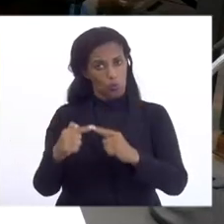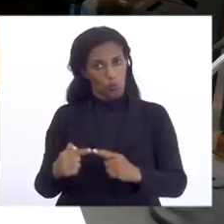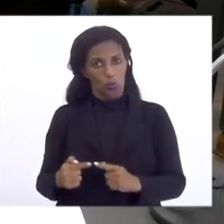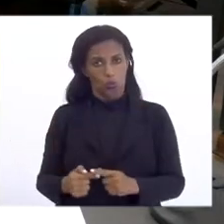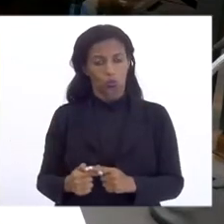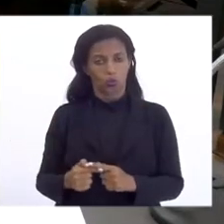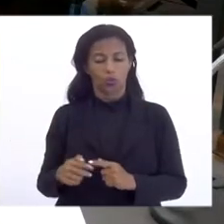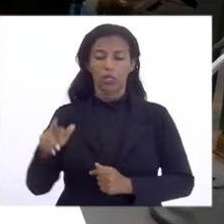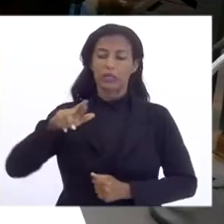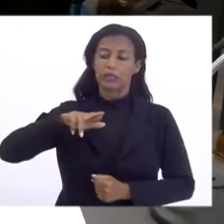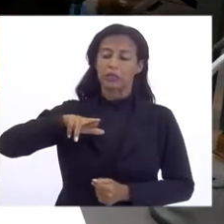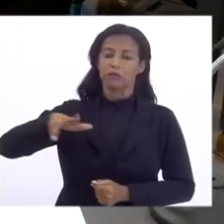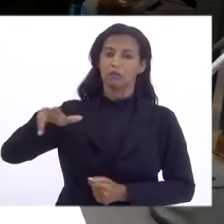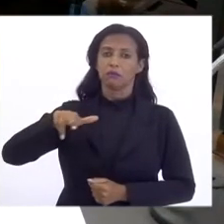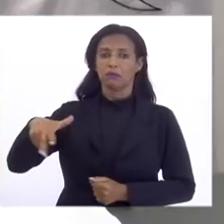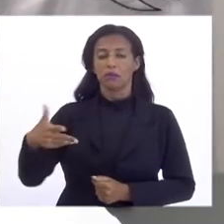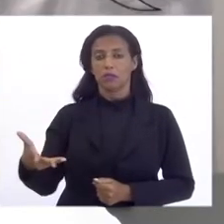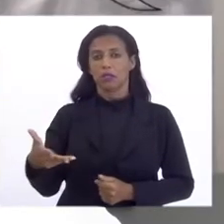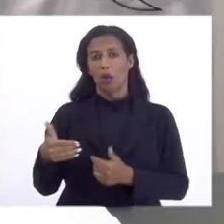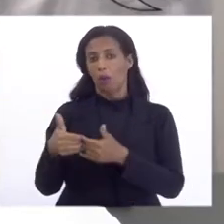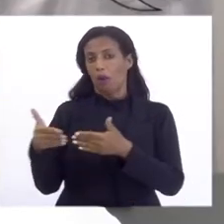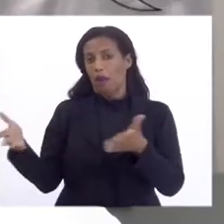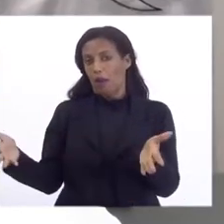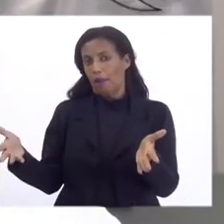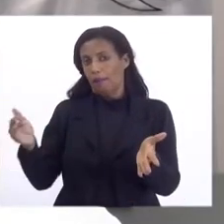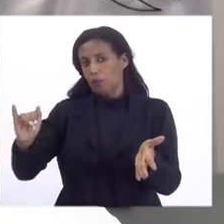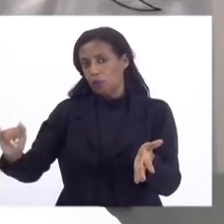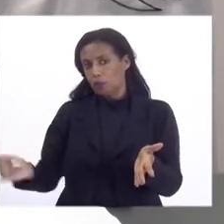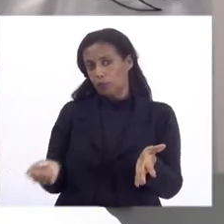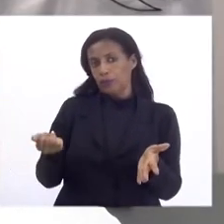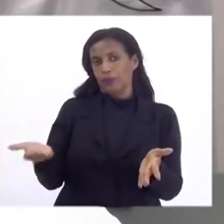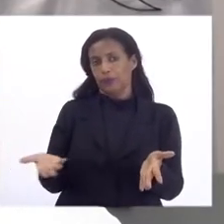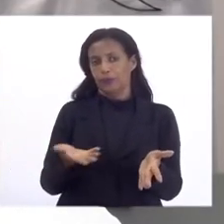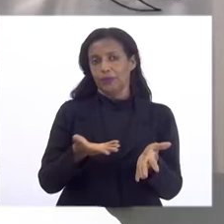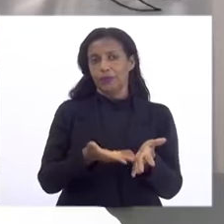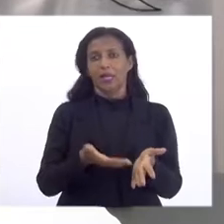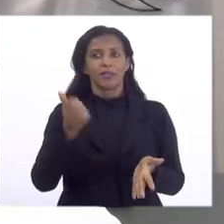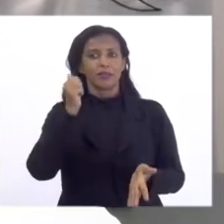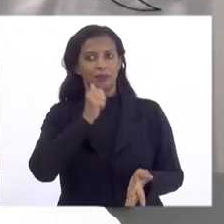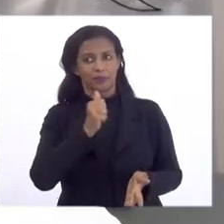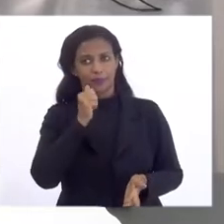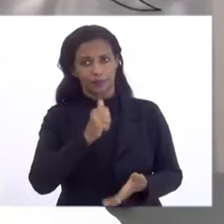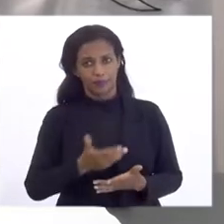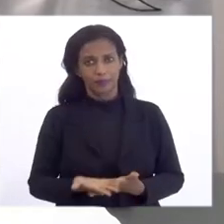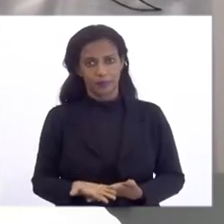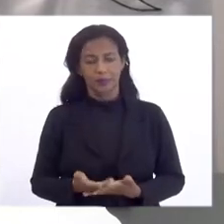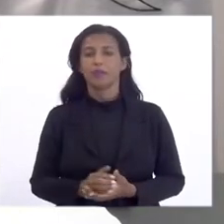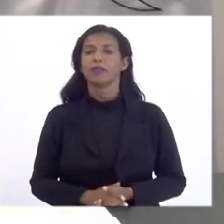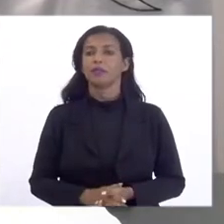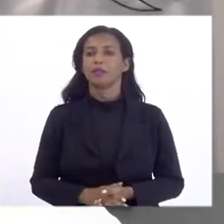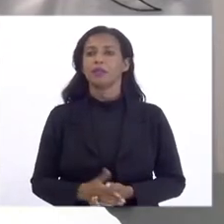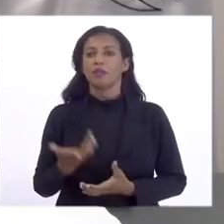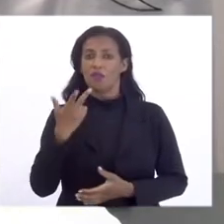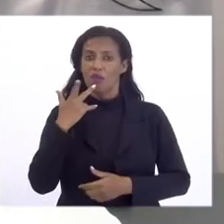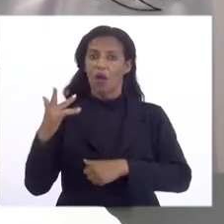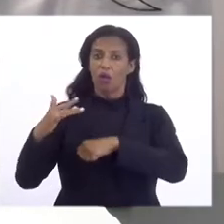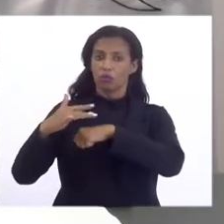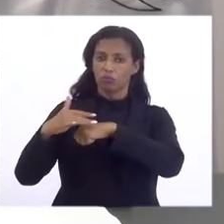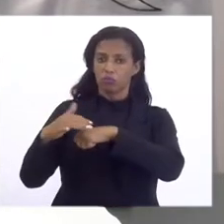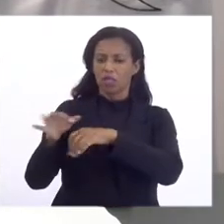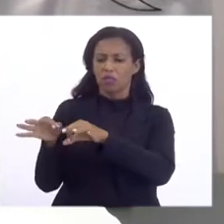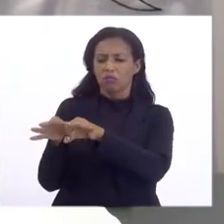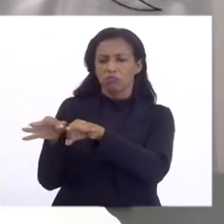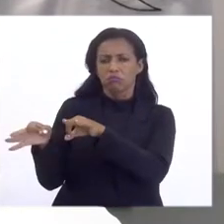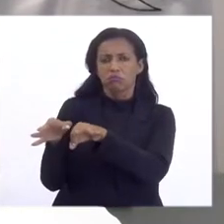não para abrir precedente, as meninas, e chamo isso carinhosamente, se